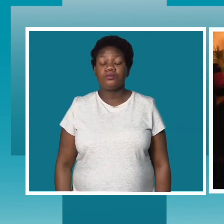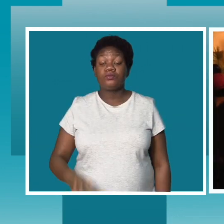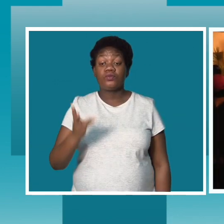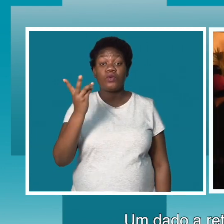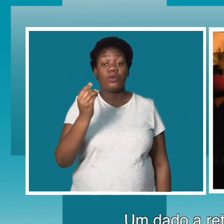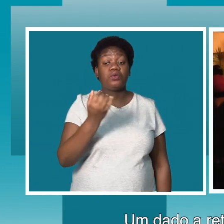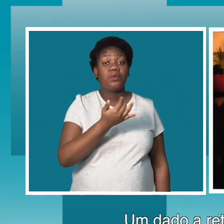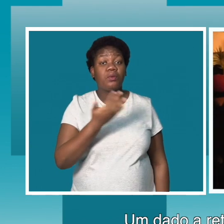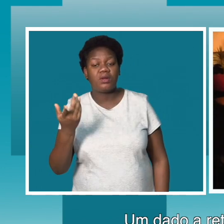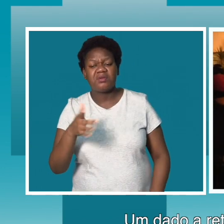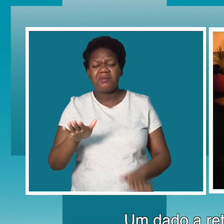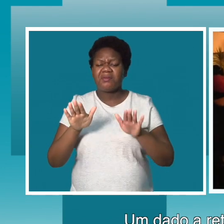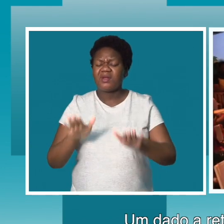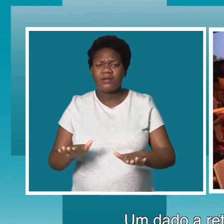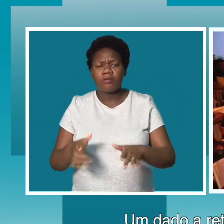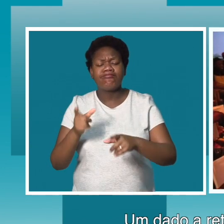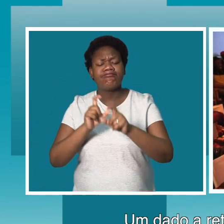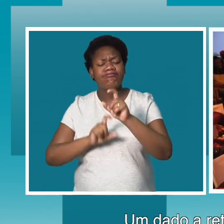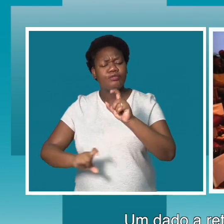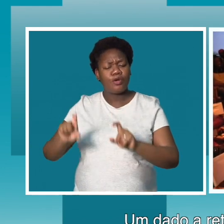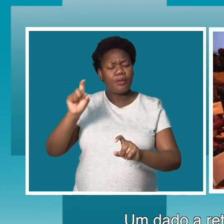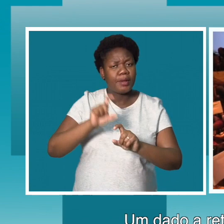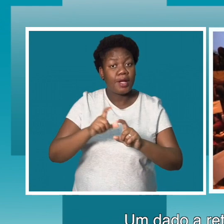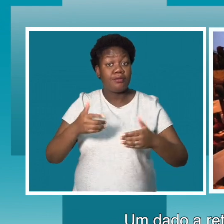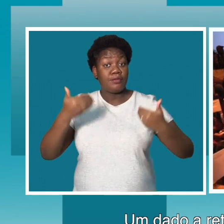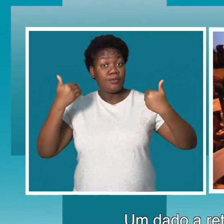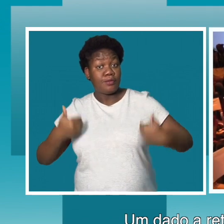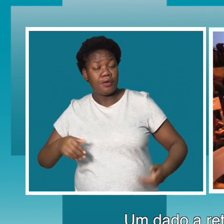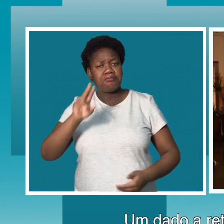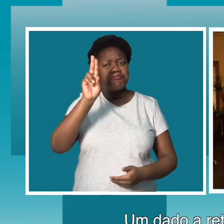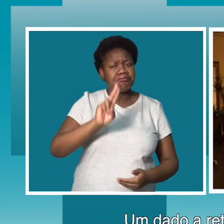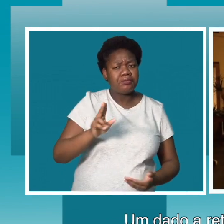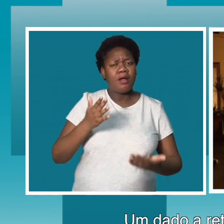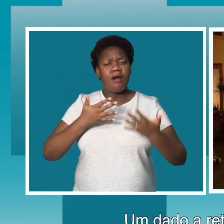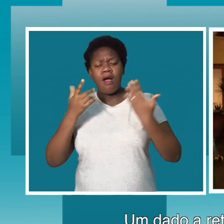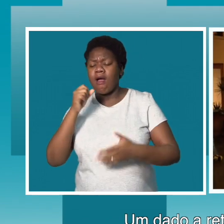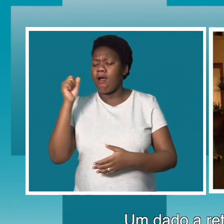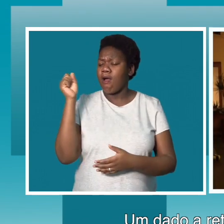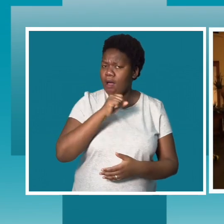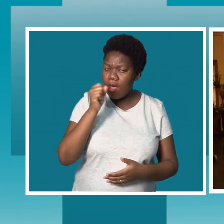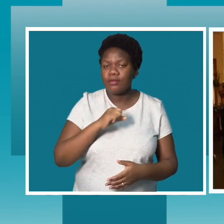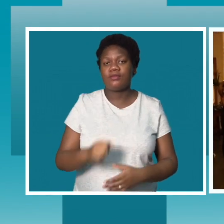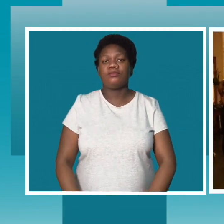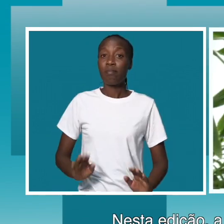inclusive. Um dado a reter na segunda edição do InCluArte é o aumento do número de artistas.